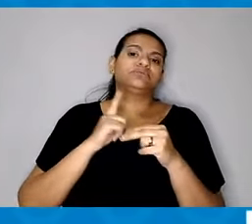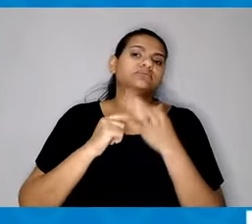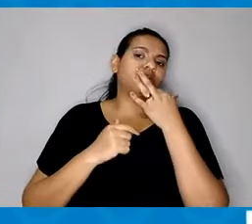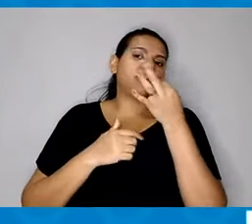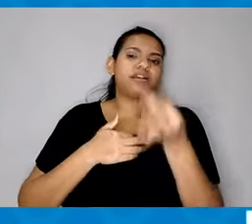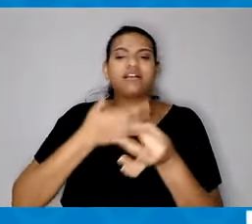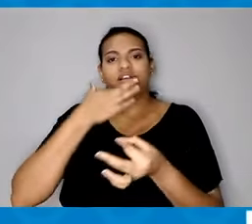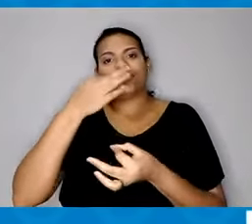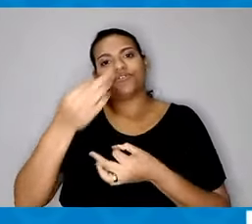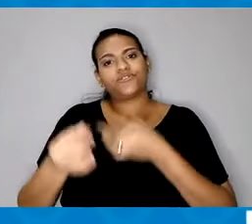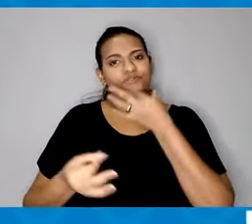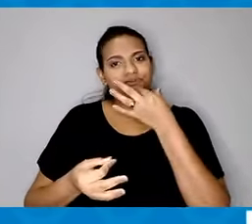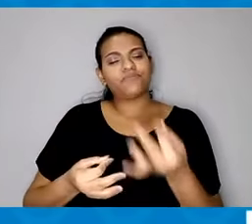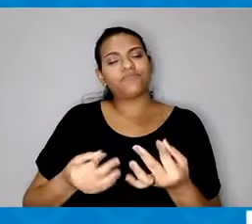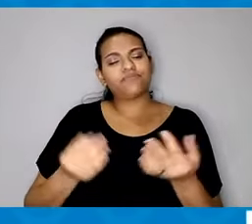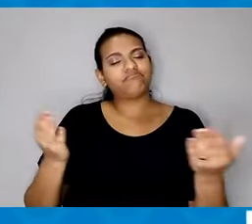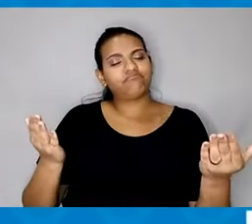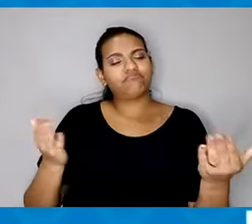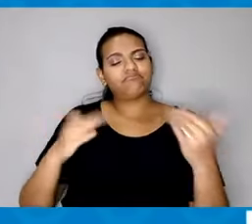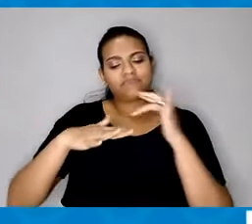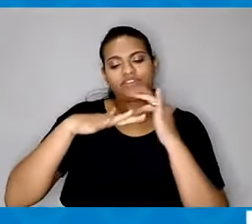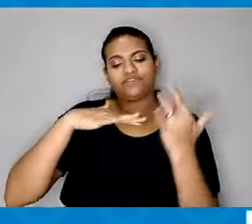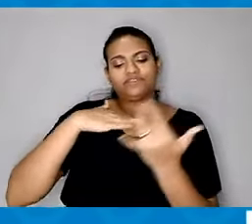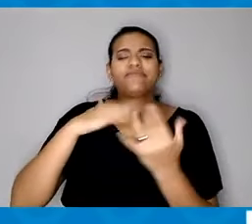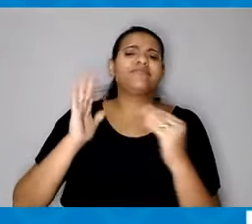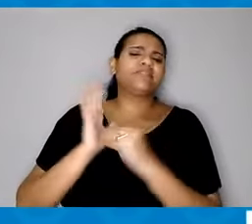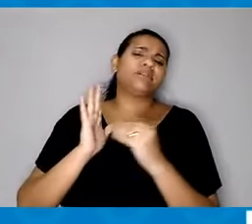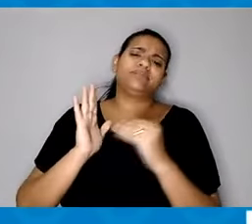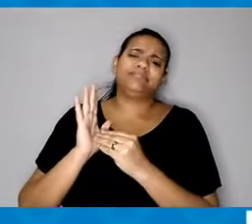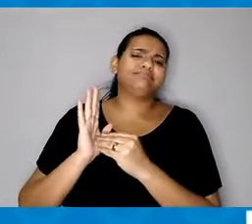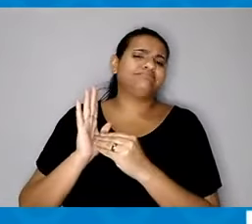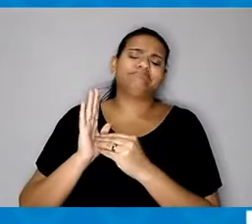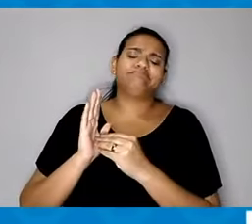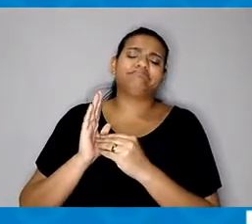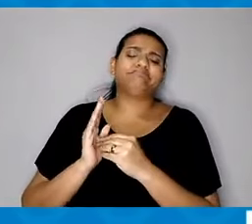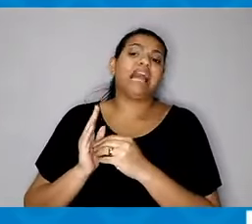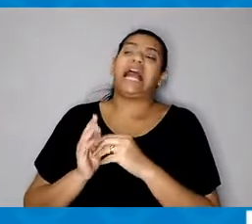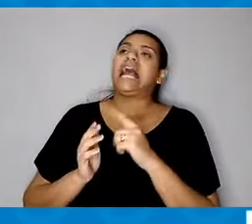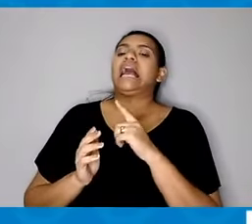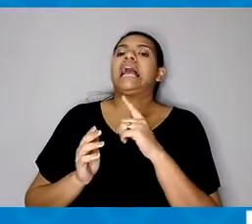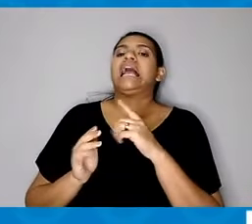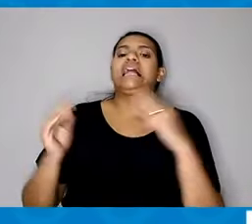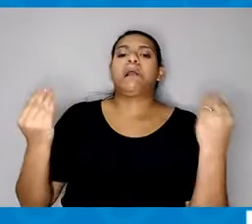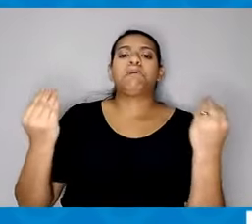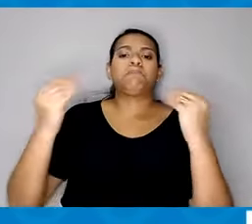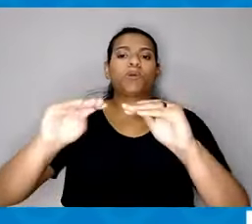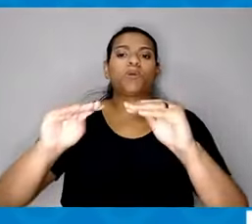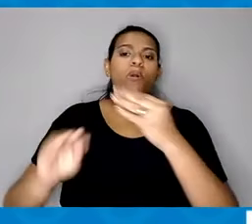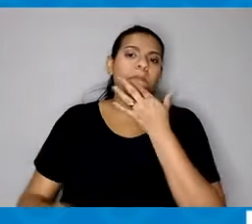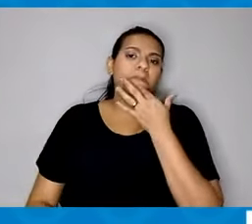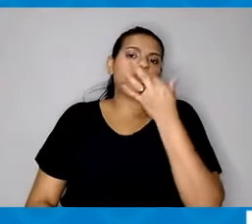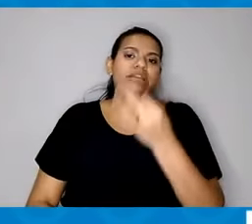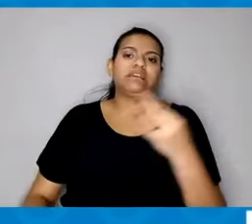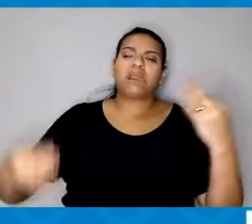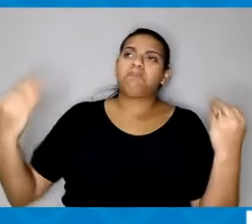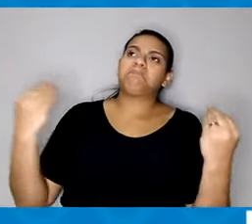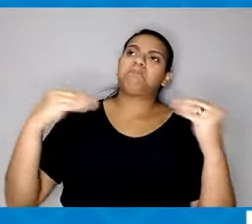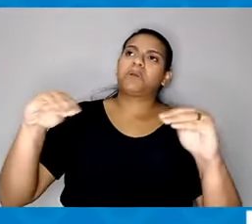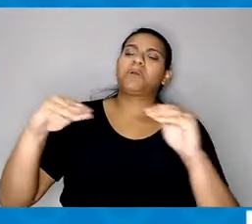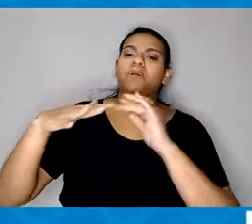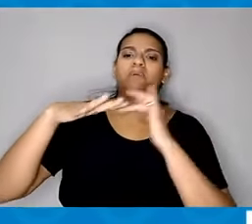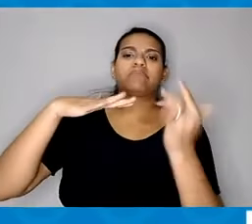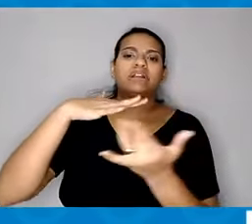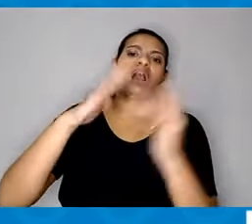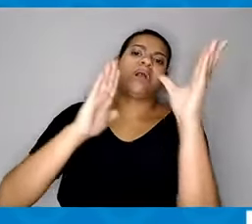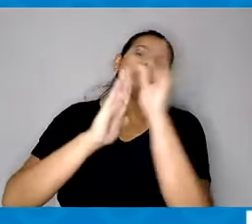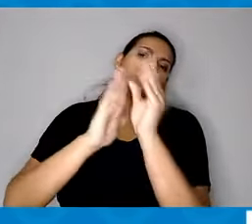argumentos, né? Que é o que está faltando, por exemplo, nas redes sociais. Todo mundo hoje tem uma opinião na rede social, mas muito menos gente do que a